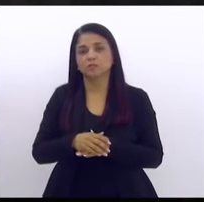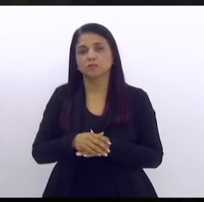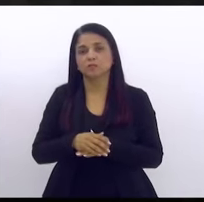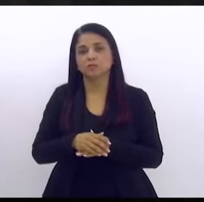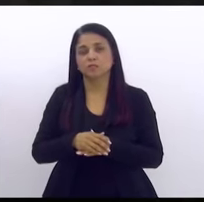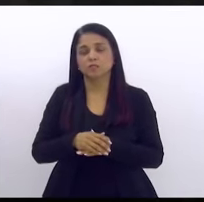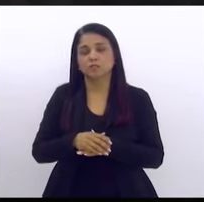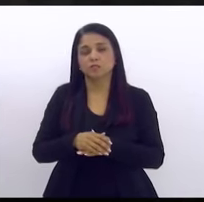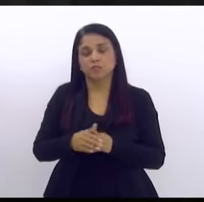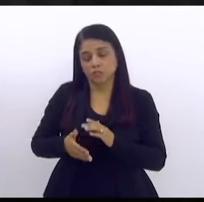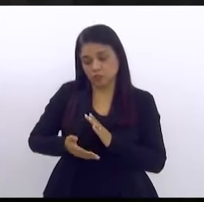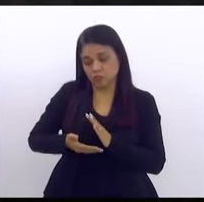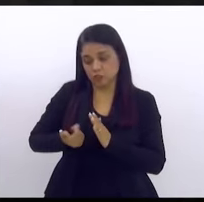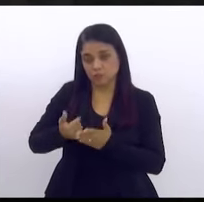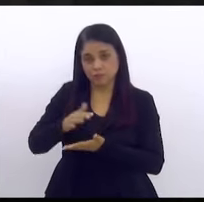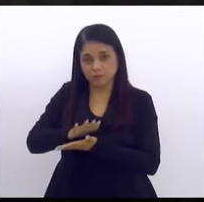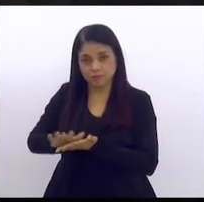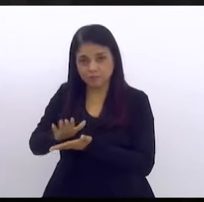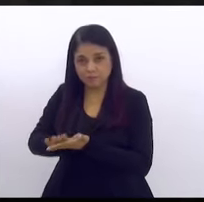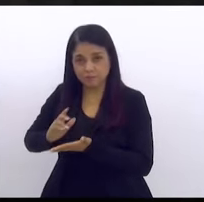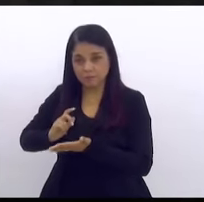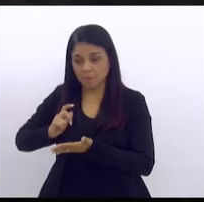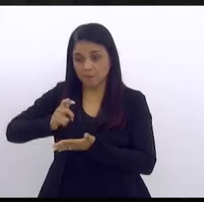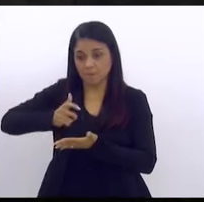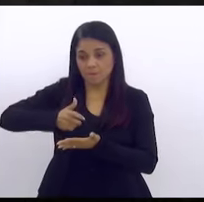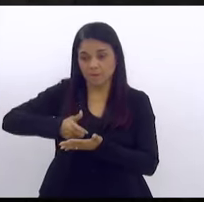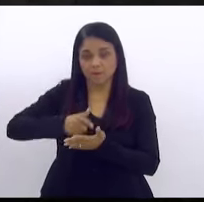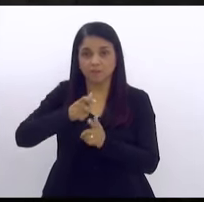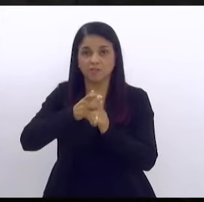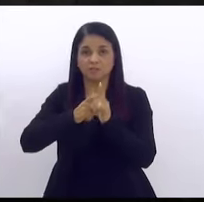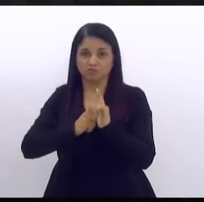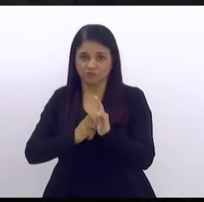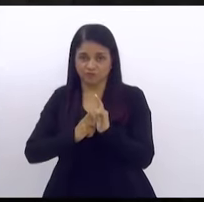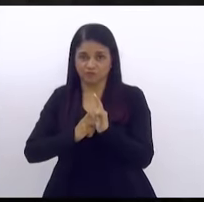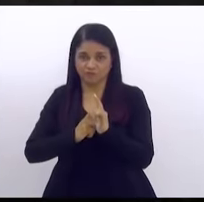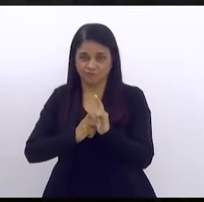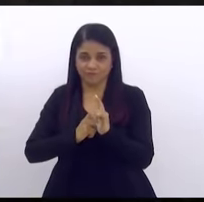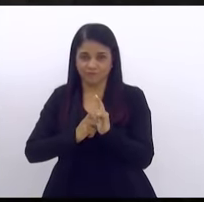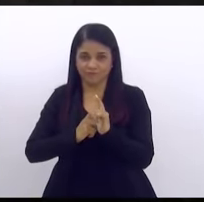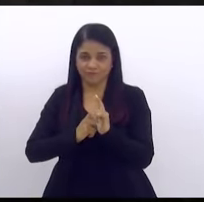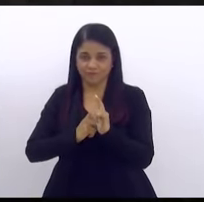da despesa de pagamento do serviço da dívida, que são